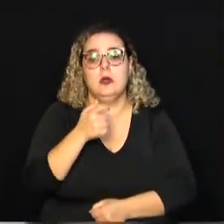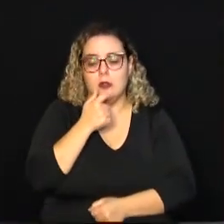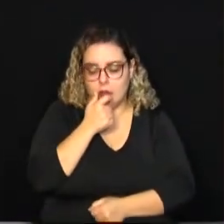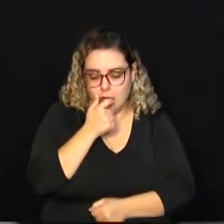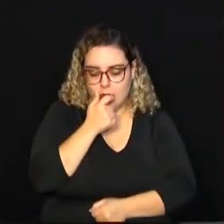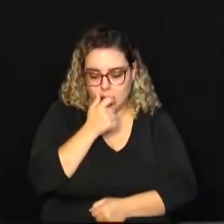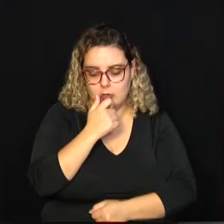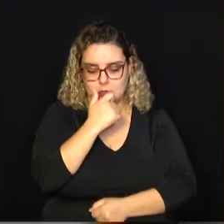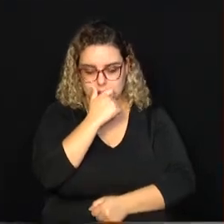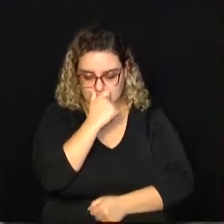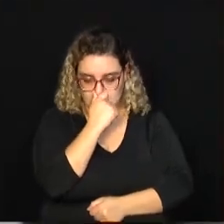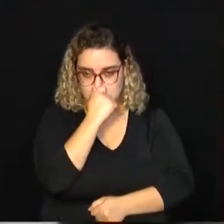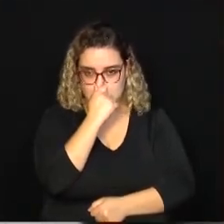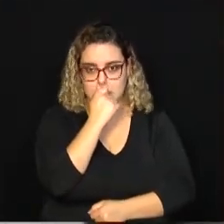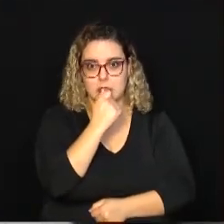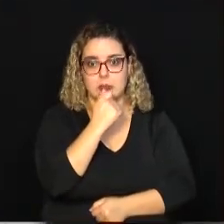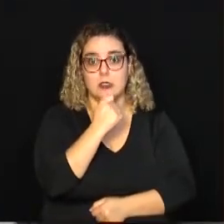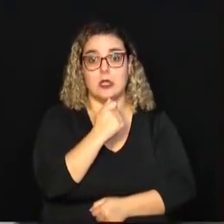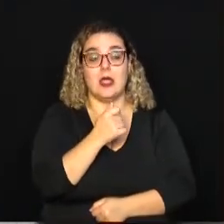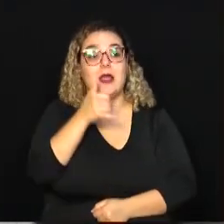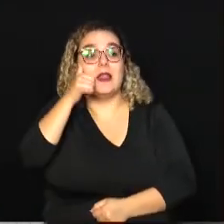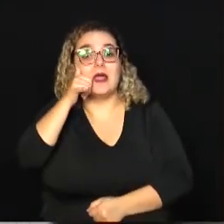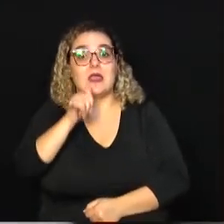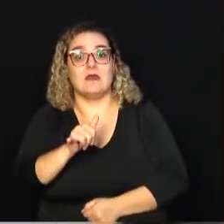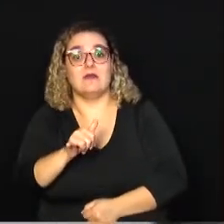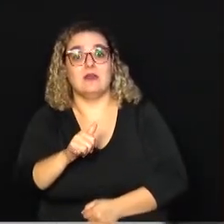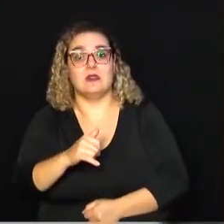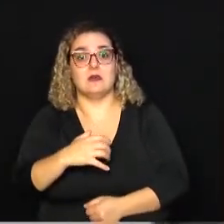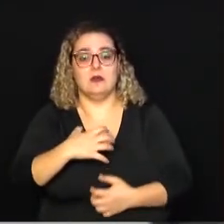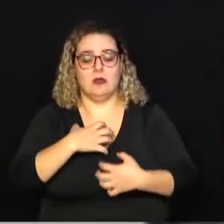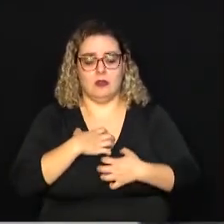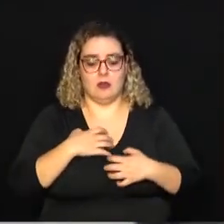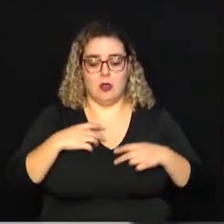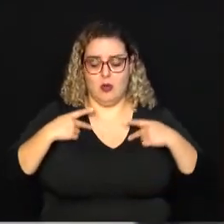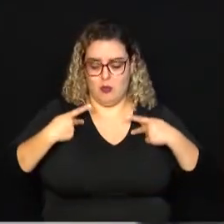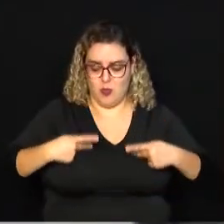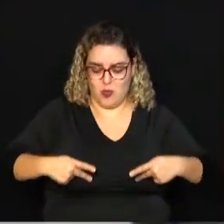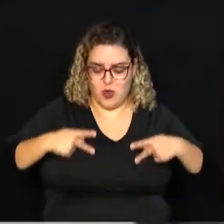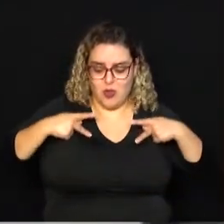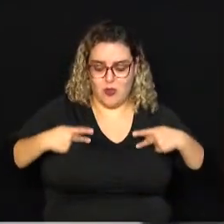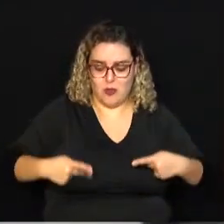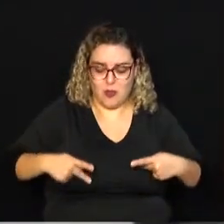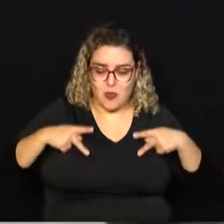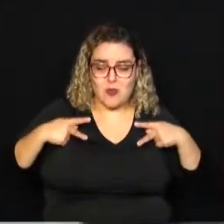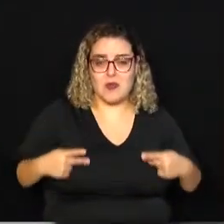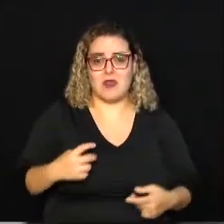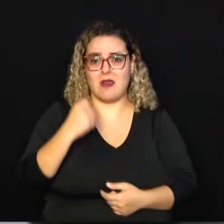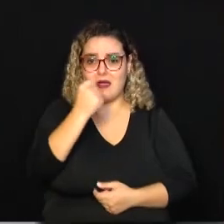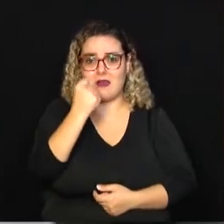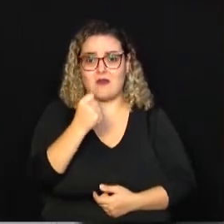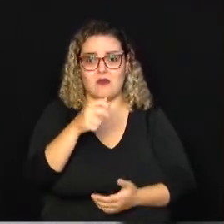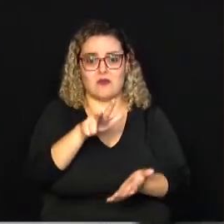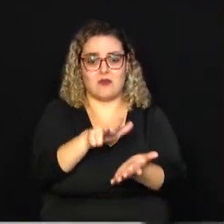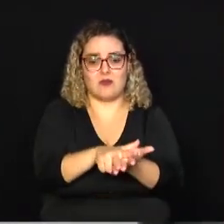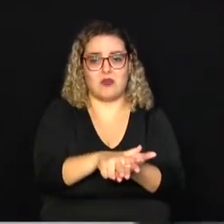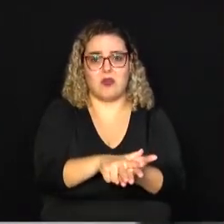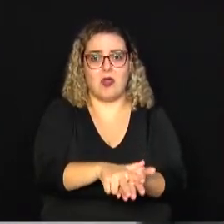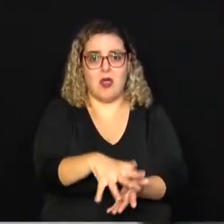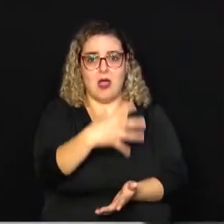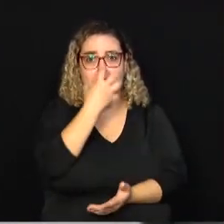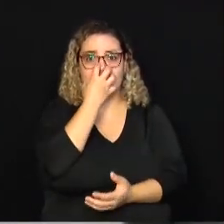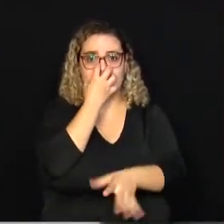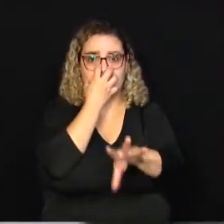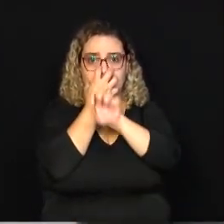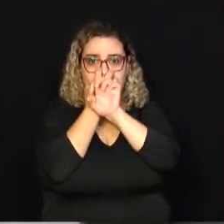Ela previne que eu adoeça gravemente, que eu evolua com um quadro de uma pneumonia viral grave, precise ser entubado, internado. Né? Então, tanto